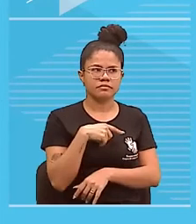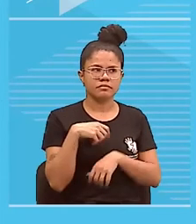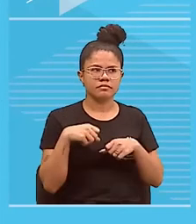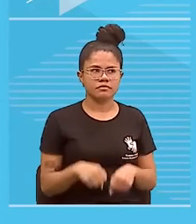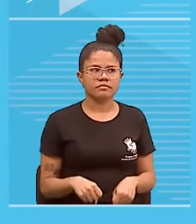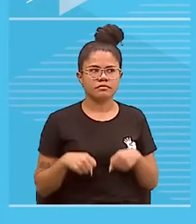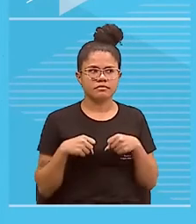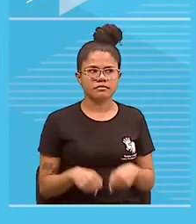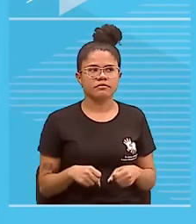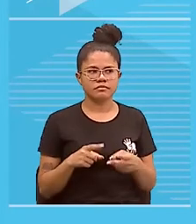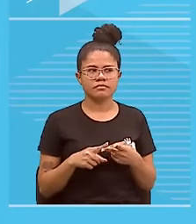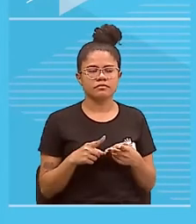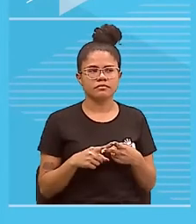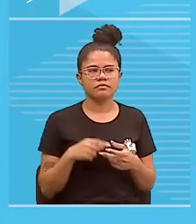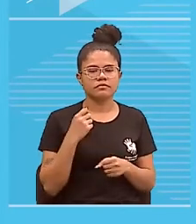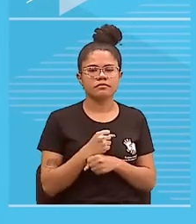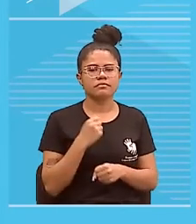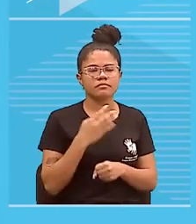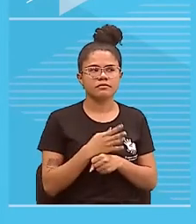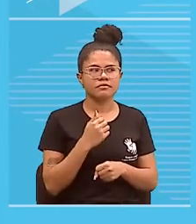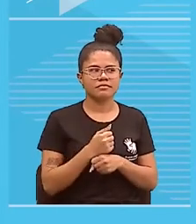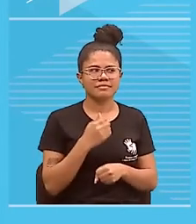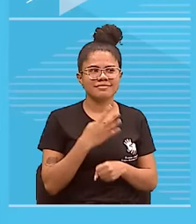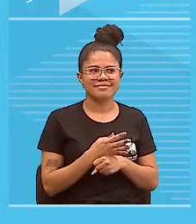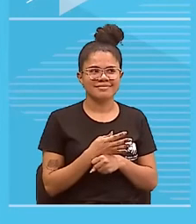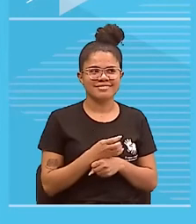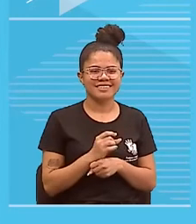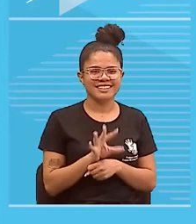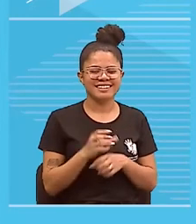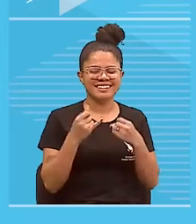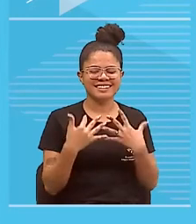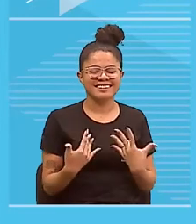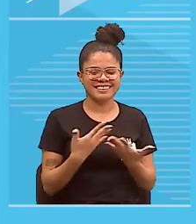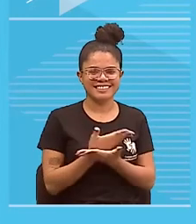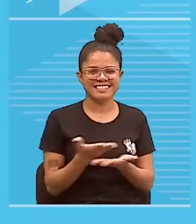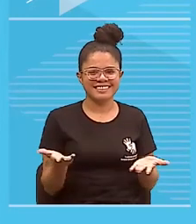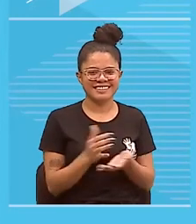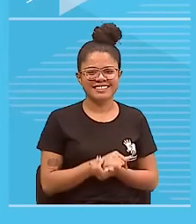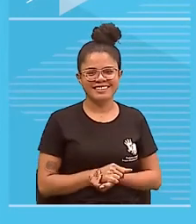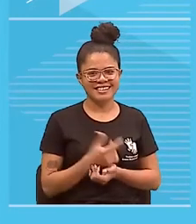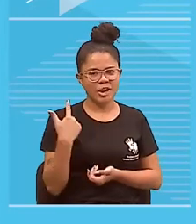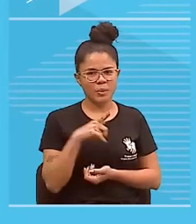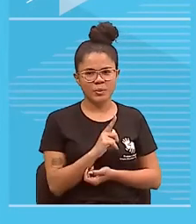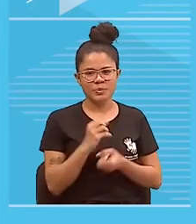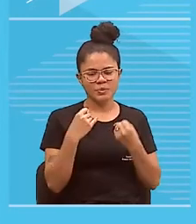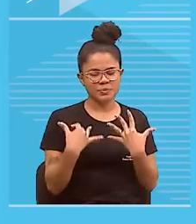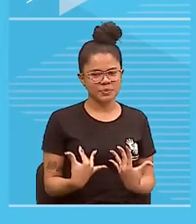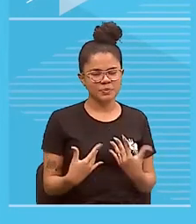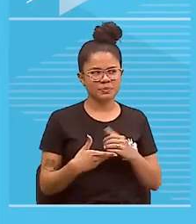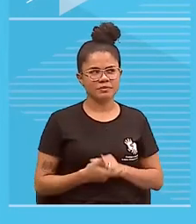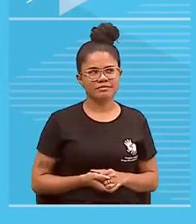mandioca a batata gente deixa eu comentar uma coisa com vocês aqui eu não consigo ser aleatória